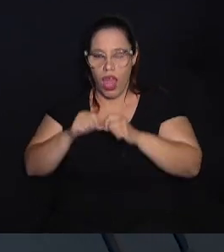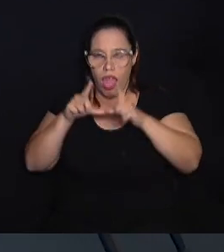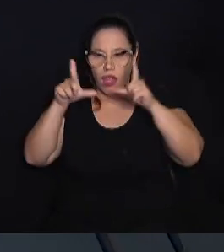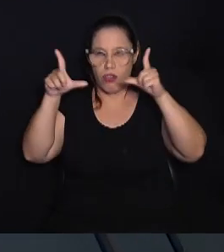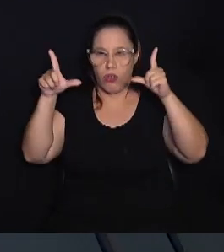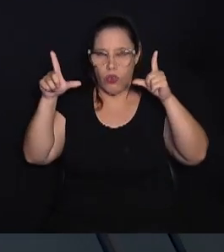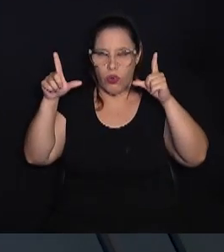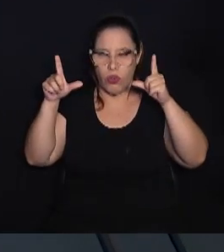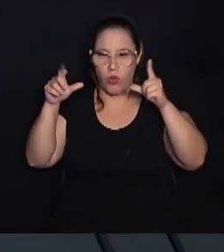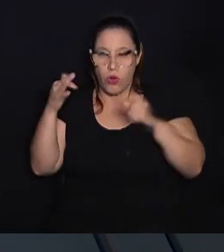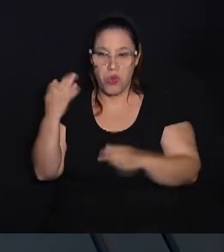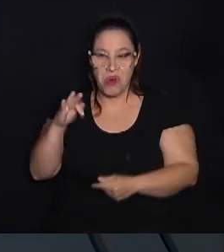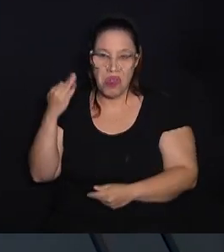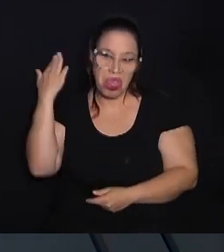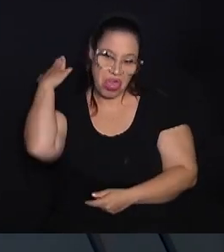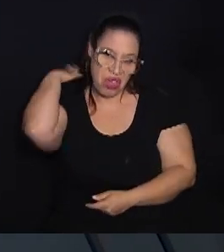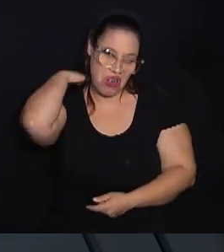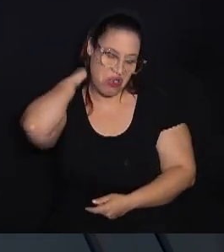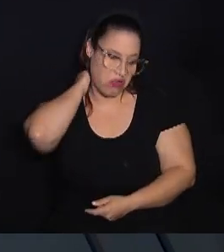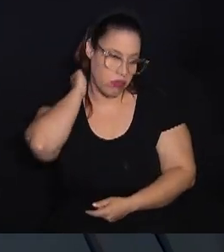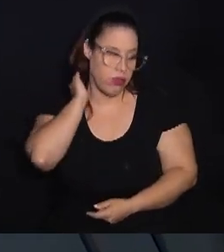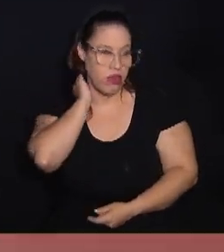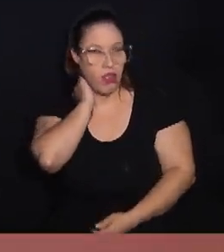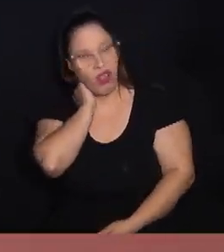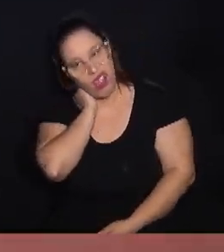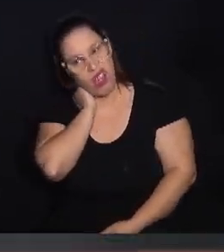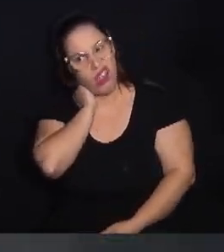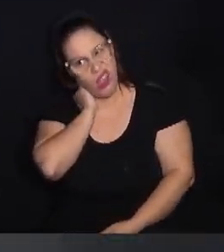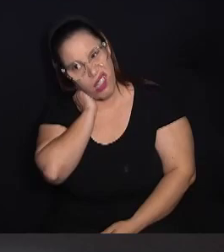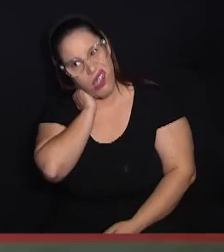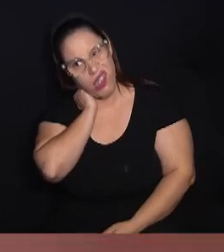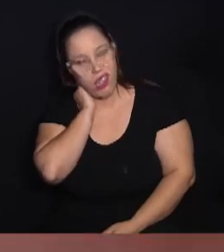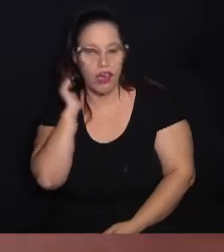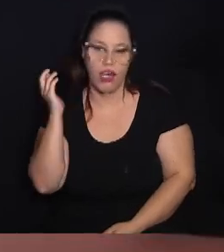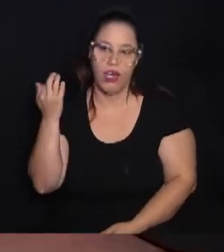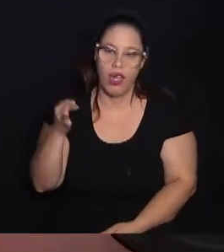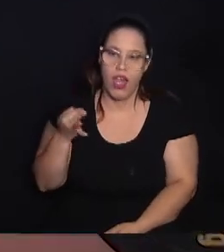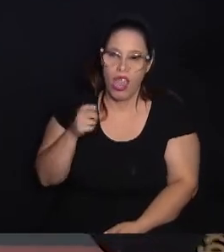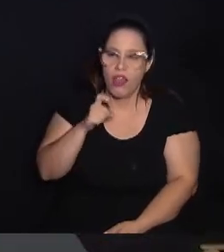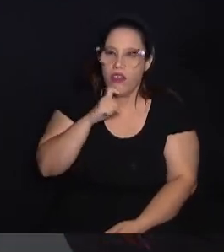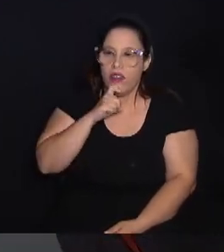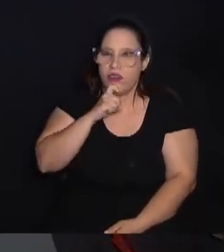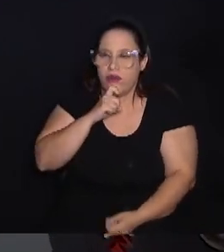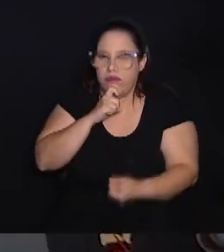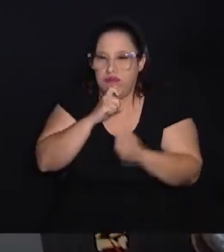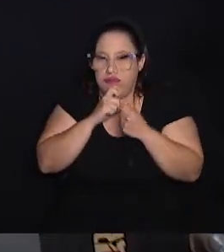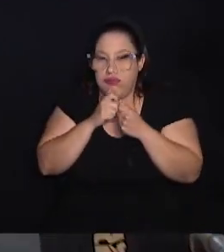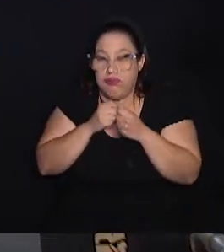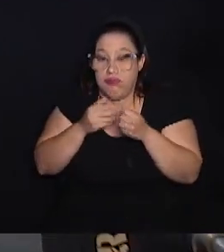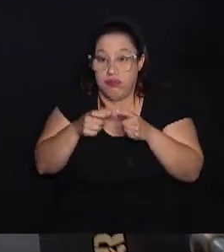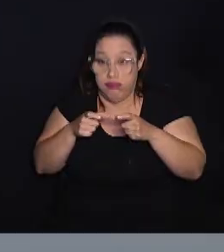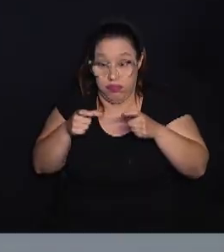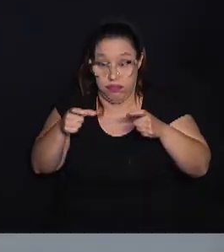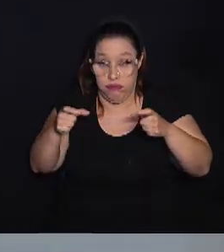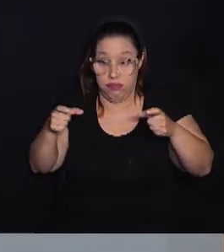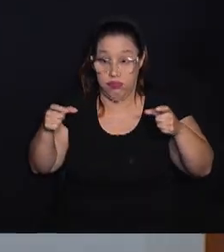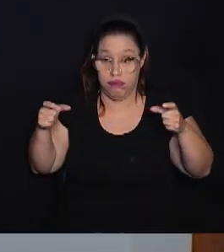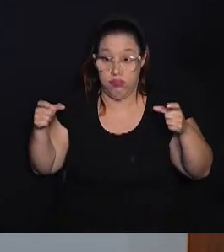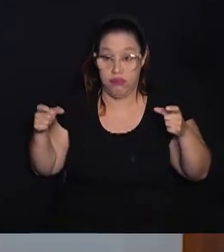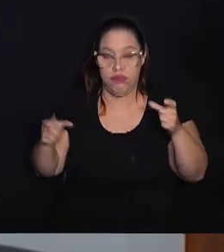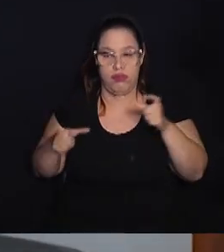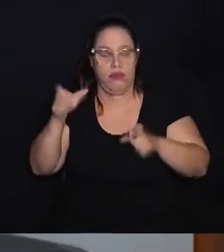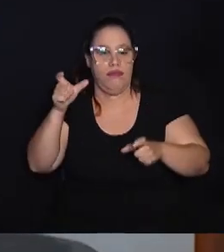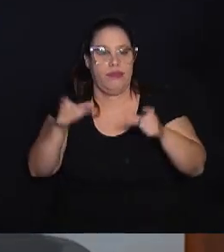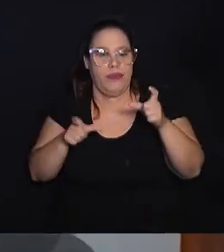Acordou com dor na lombar, acordou com torcicolo. Parece que no inverno algumas dores são mais recorrentes e nessa época